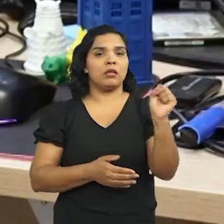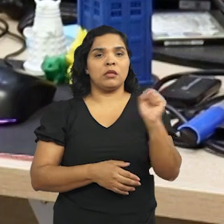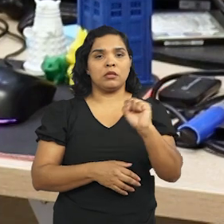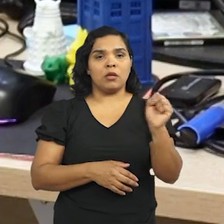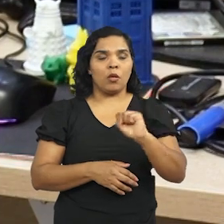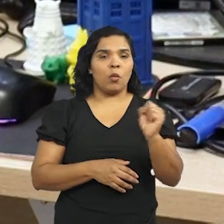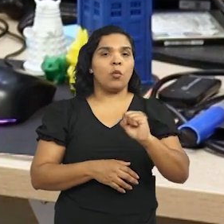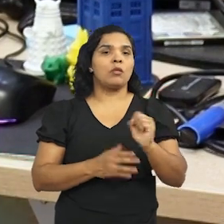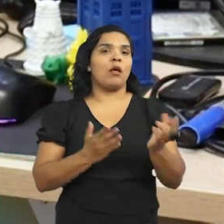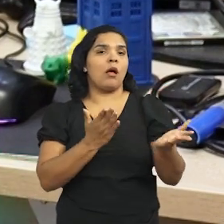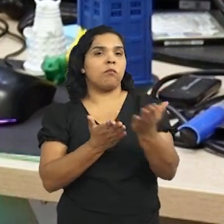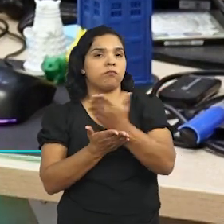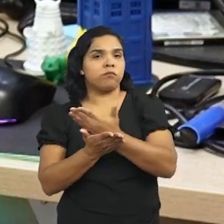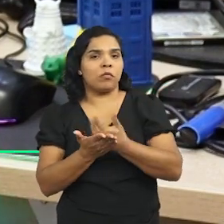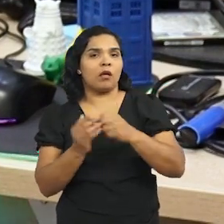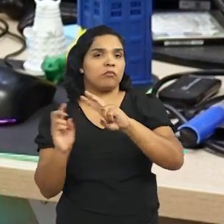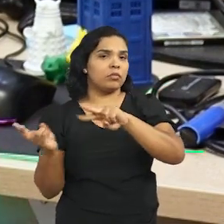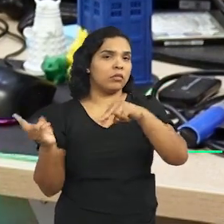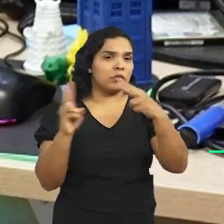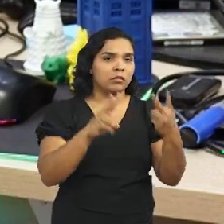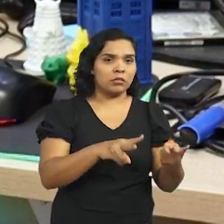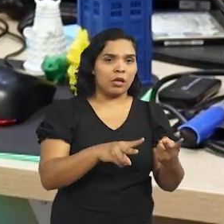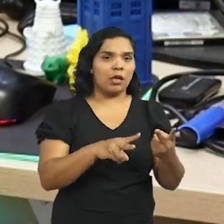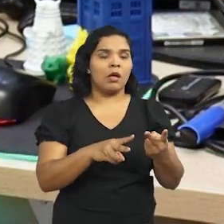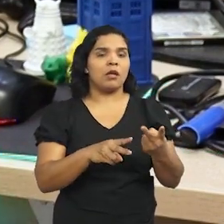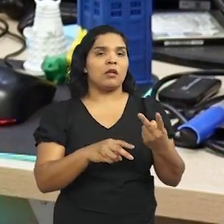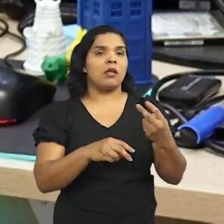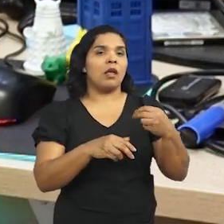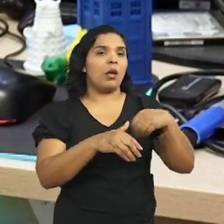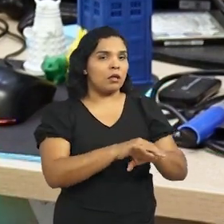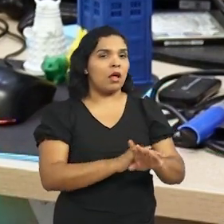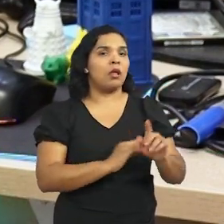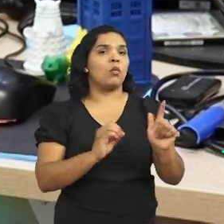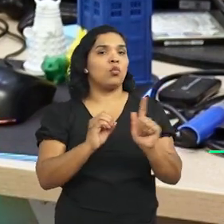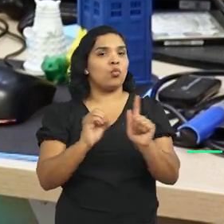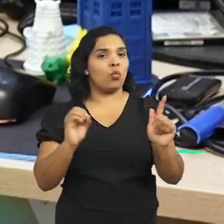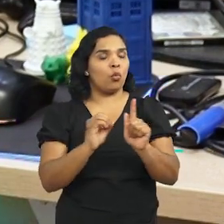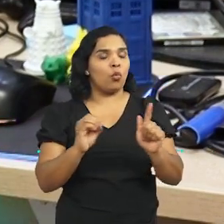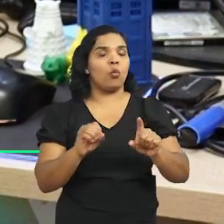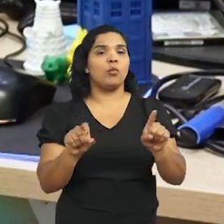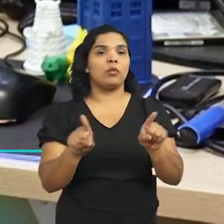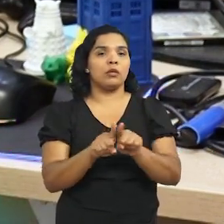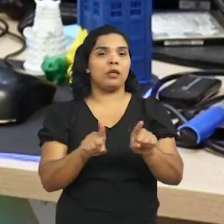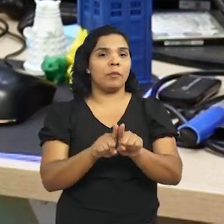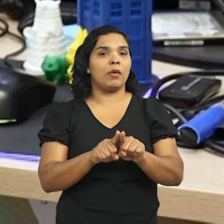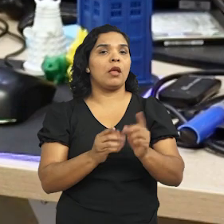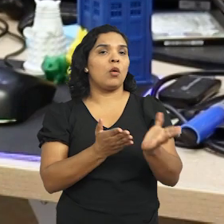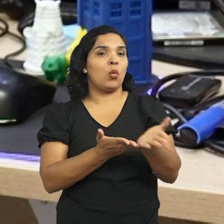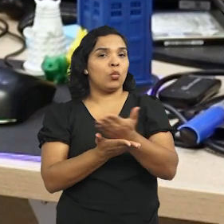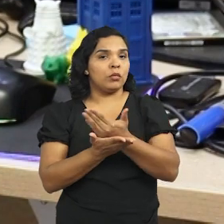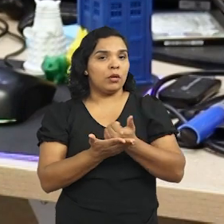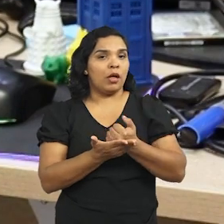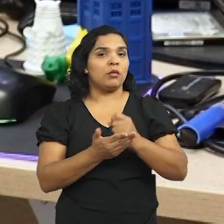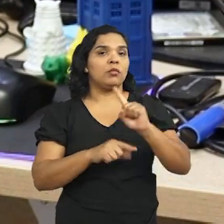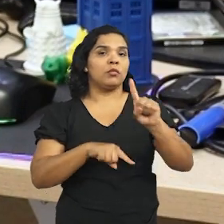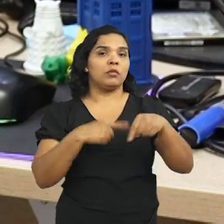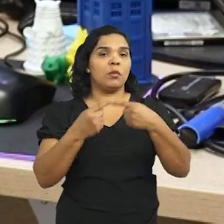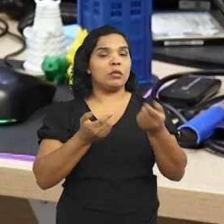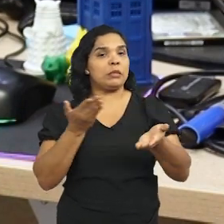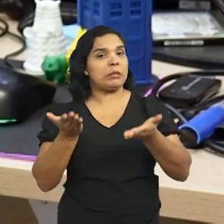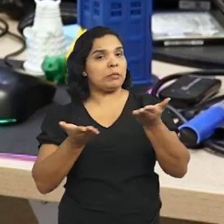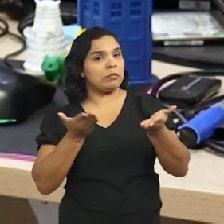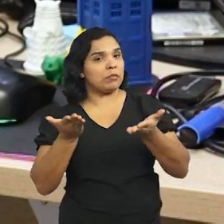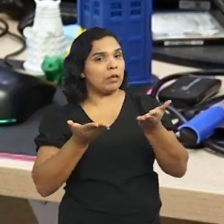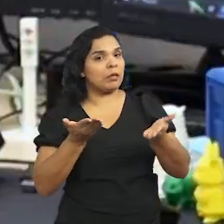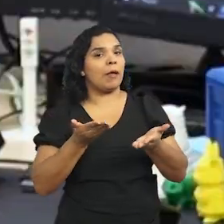30 segundos ele envia uma média do dado para o nosso servidor, que atualmente é hospedado no Google. E esse dado, depois a